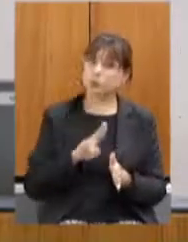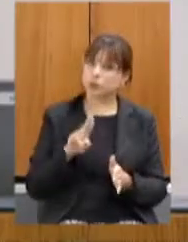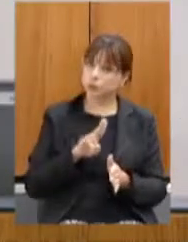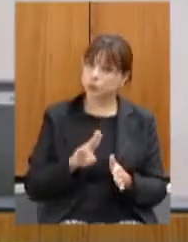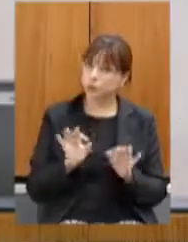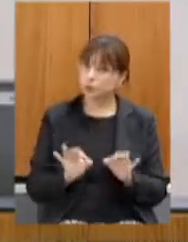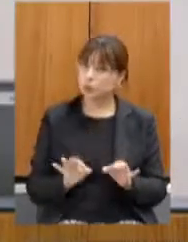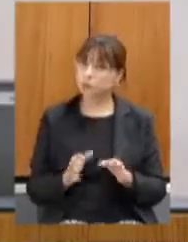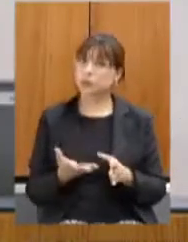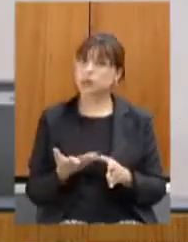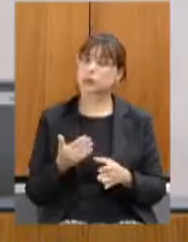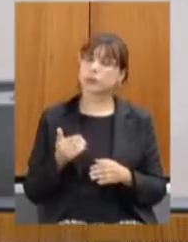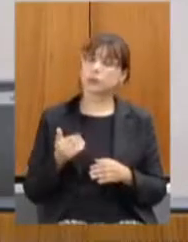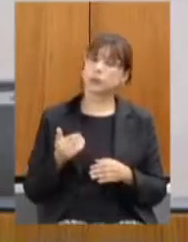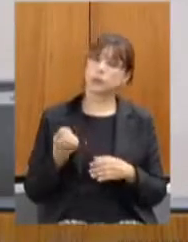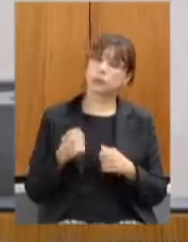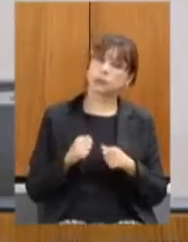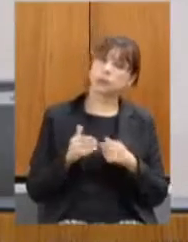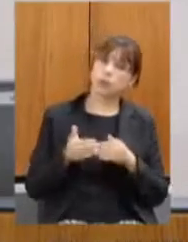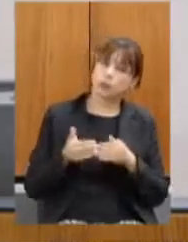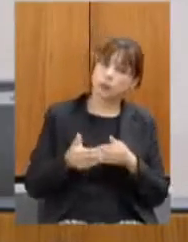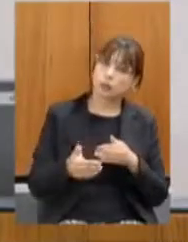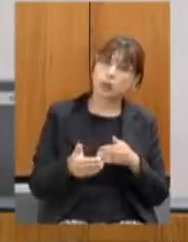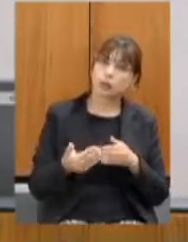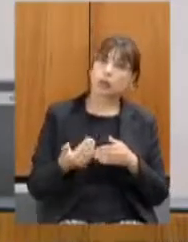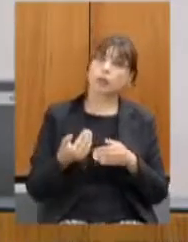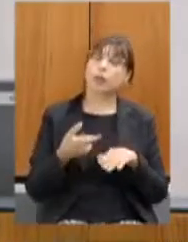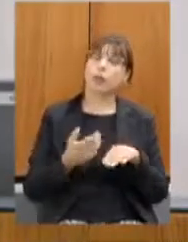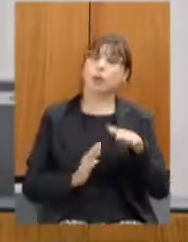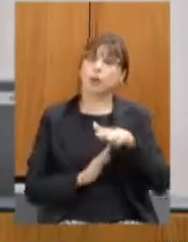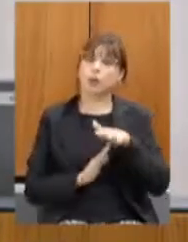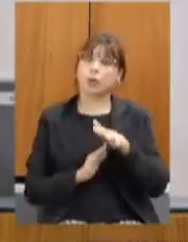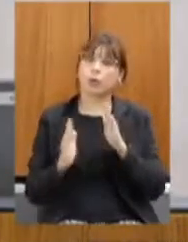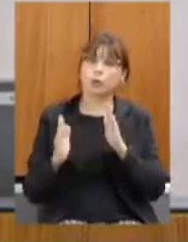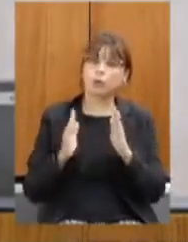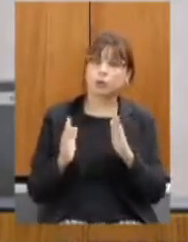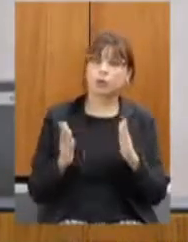principais ser preciso prorrogar acho que é muito importante é